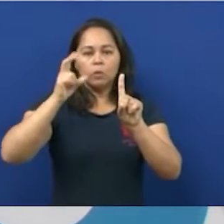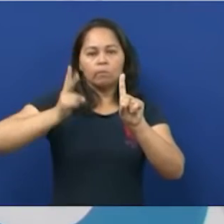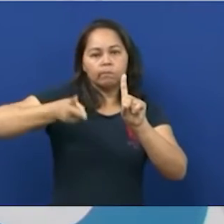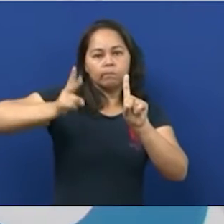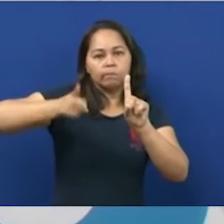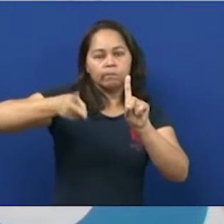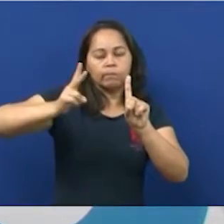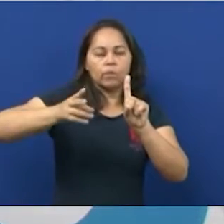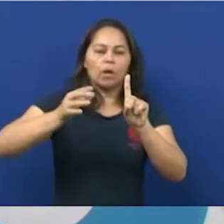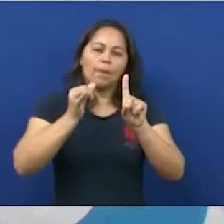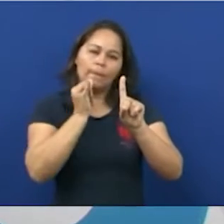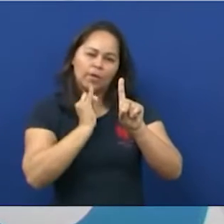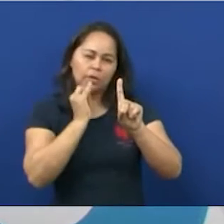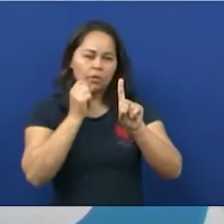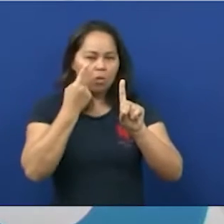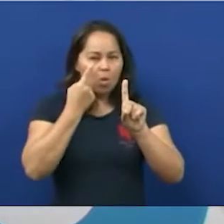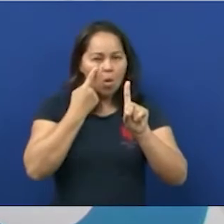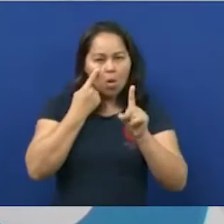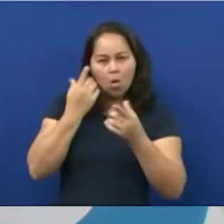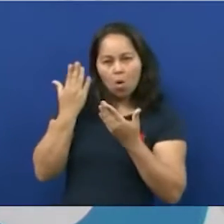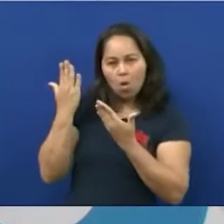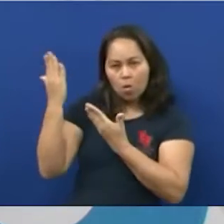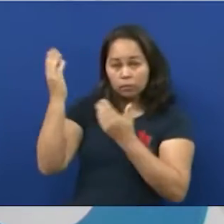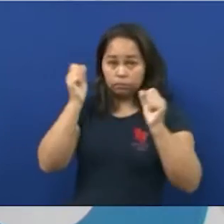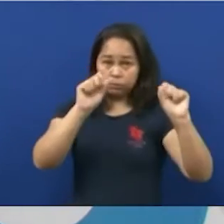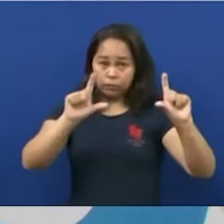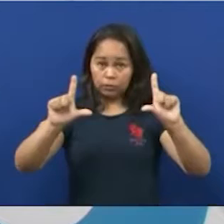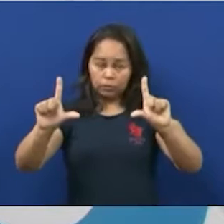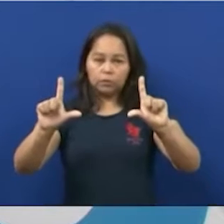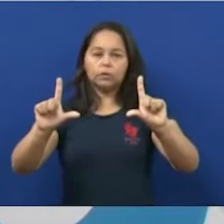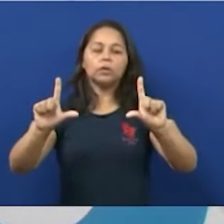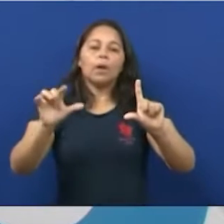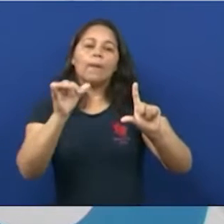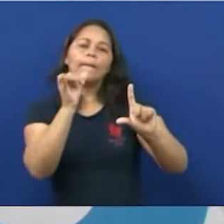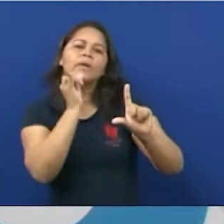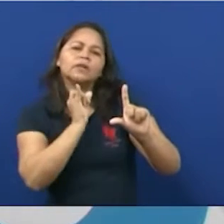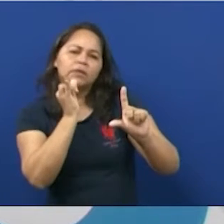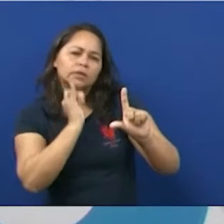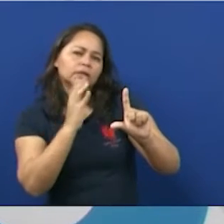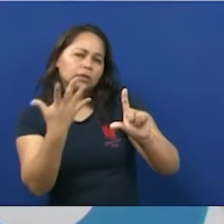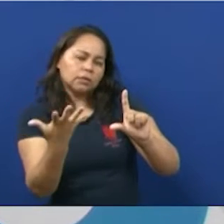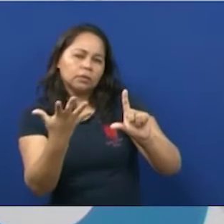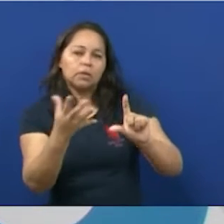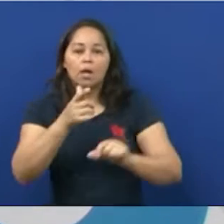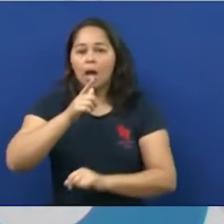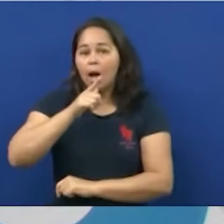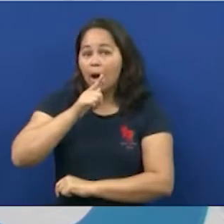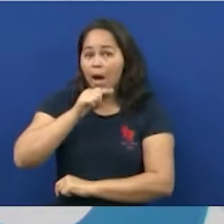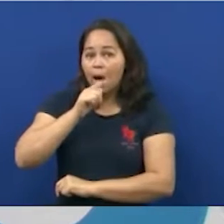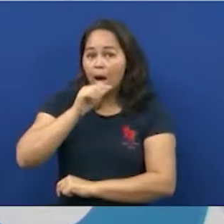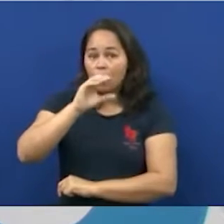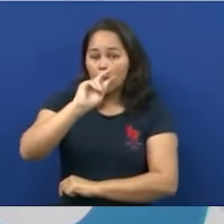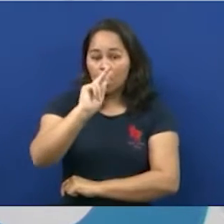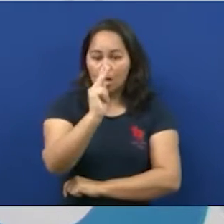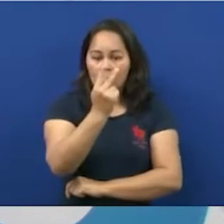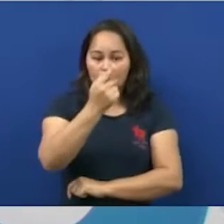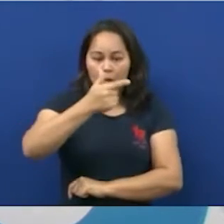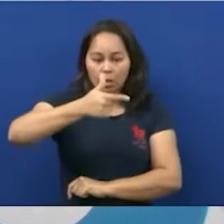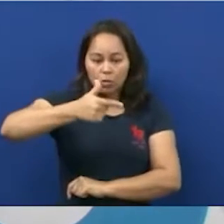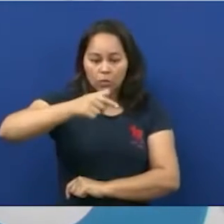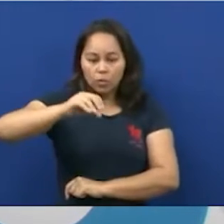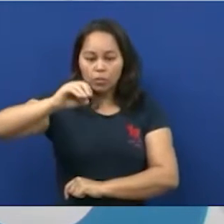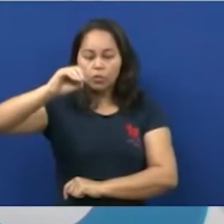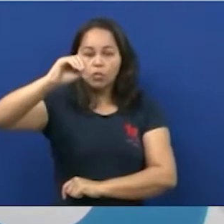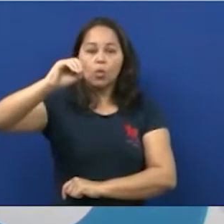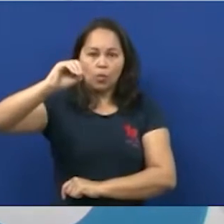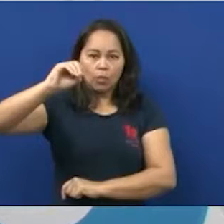por exemplo, dá uma olhadinha aqui agora então, rapidamente. Quando você olha a substância química água, você observa que ela tem uma densidade de 1